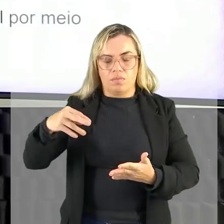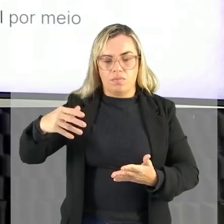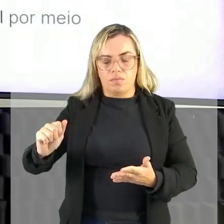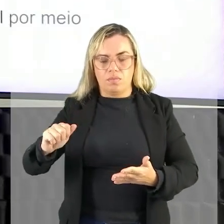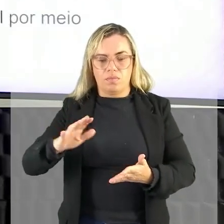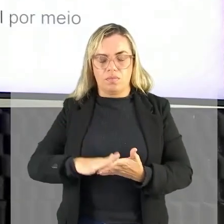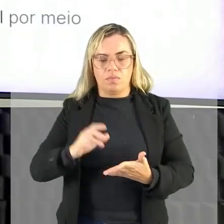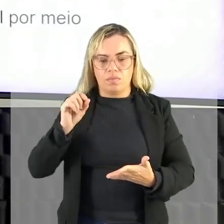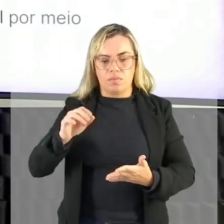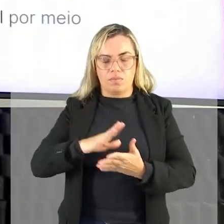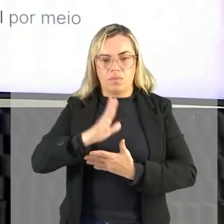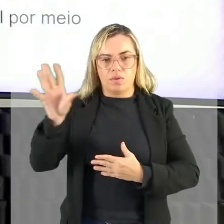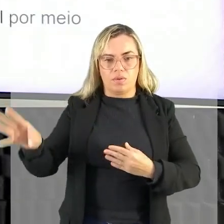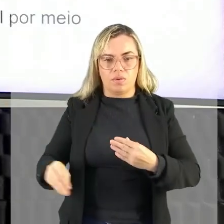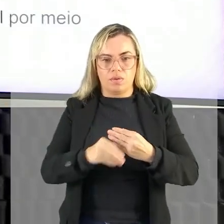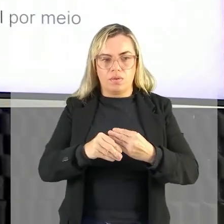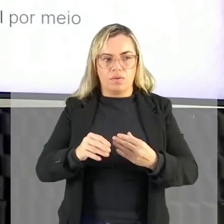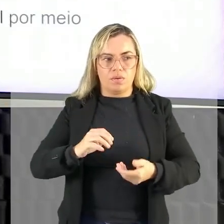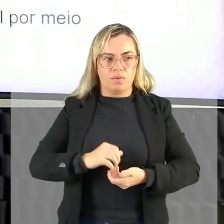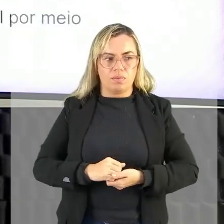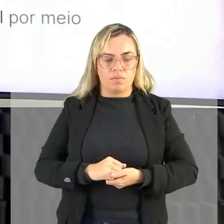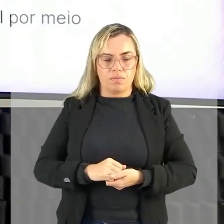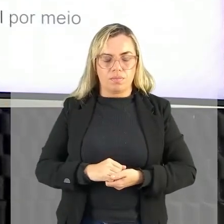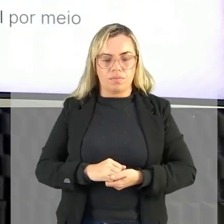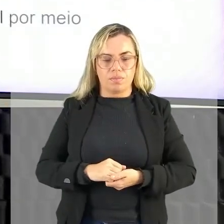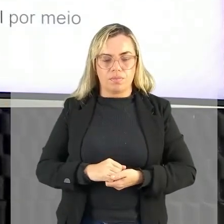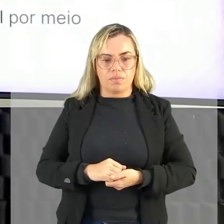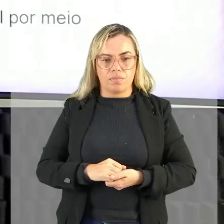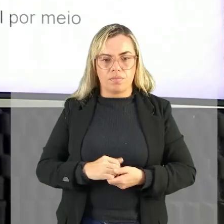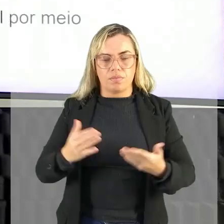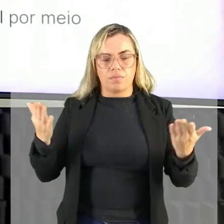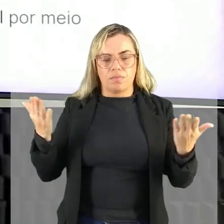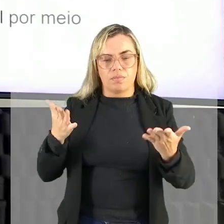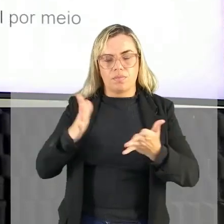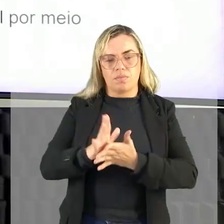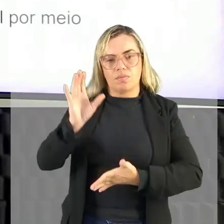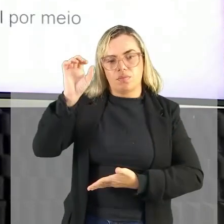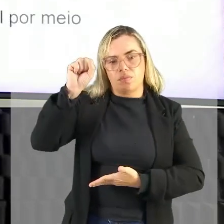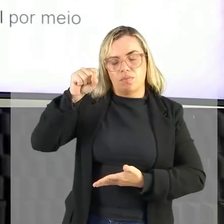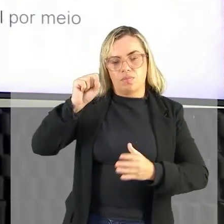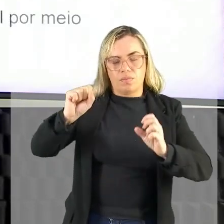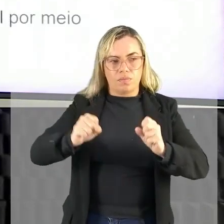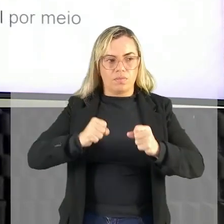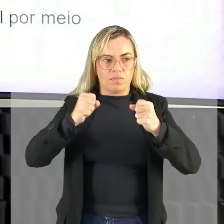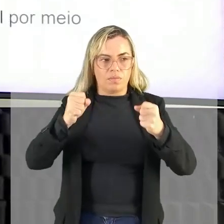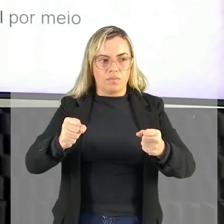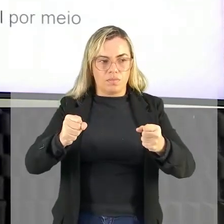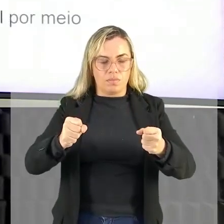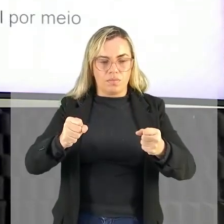um DNA complementar, tá? Agora sim, eu posso